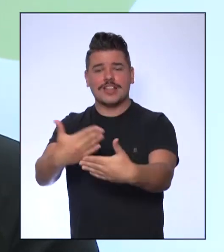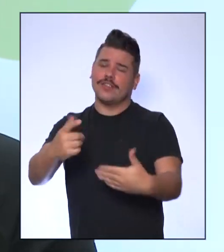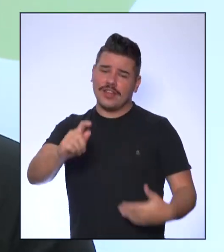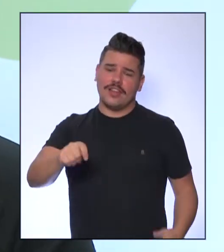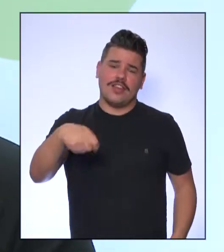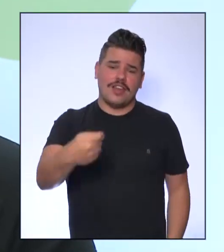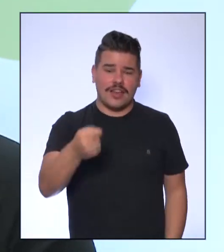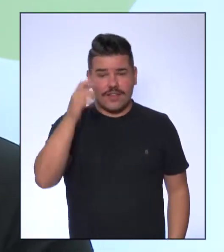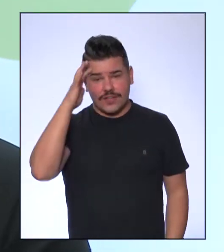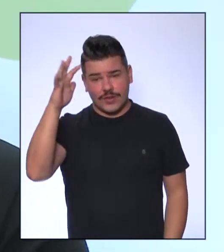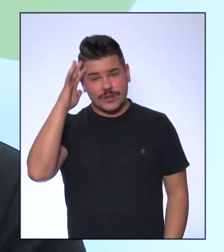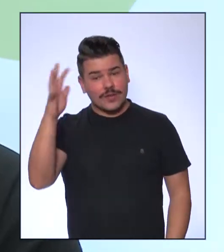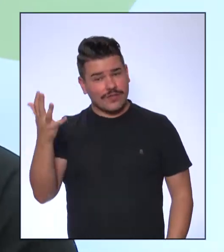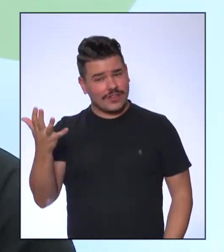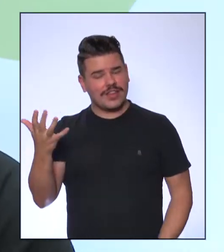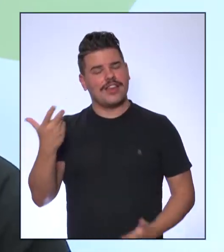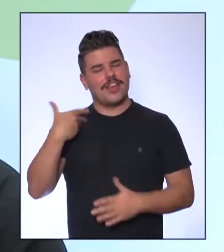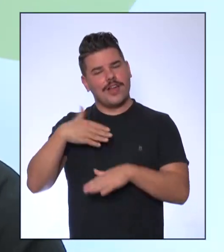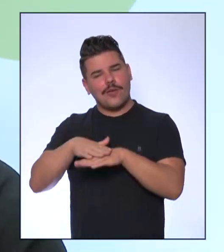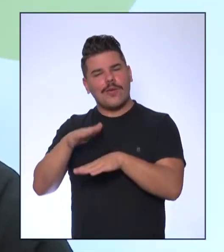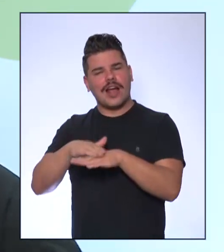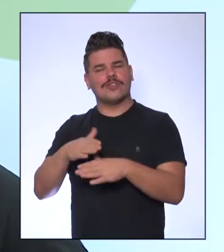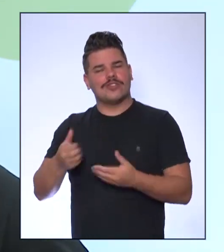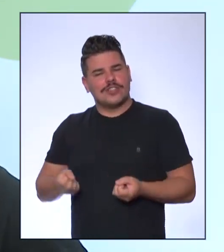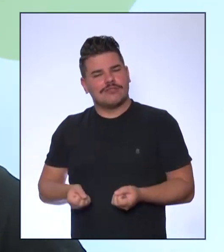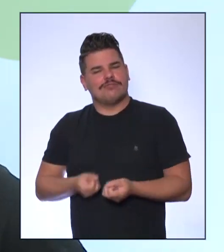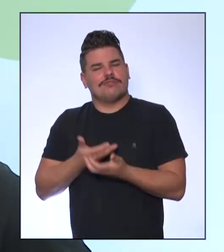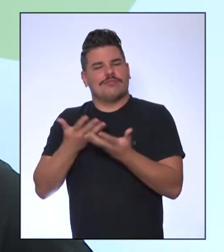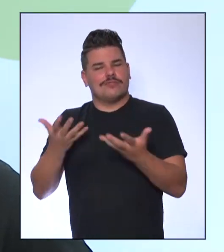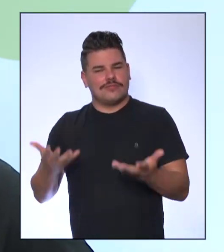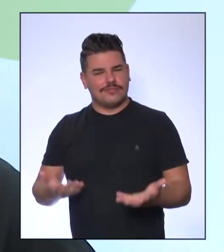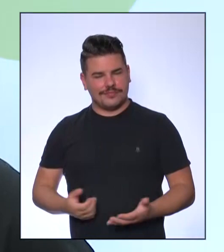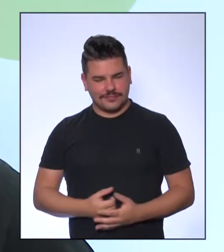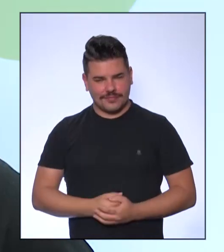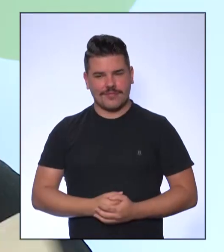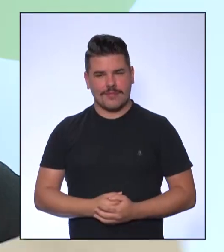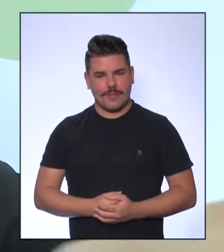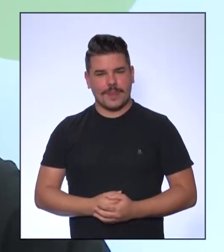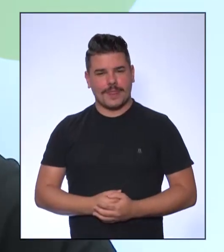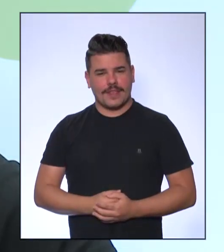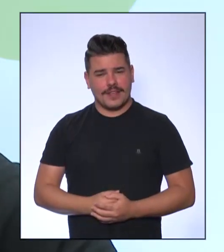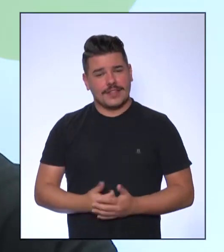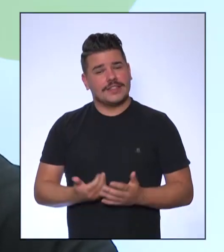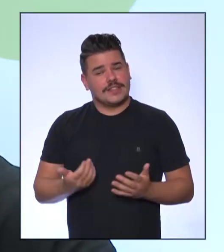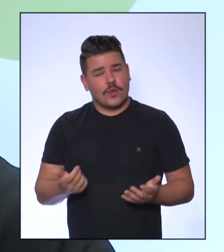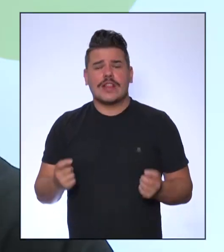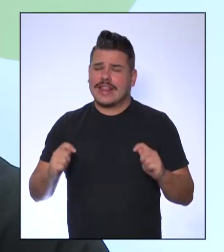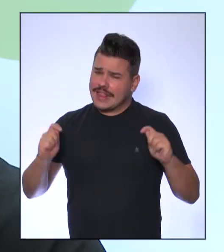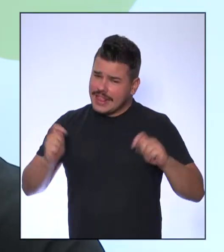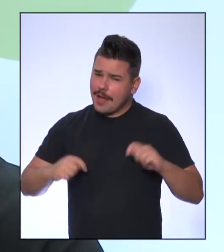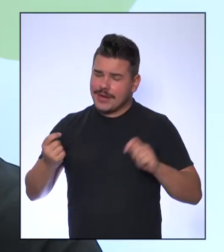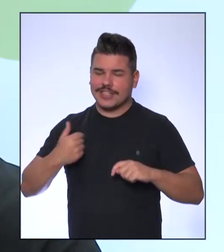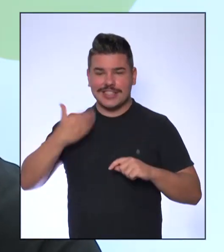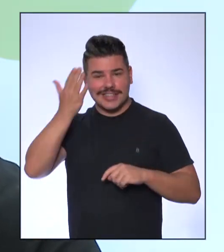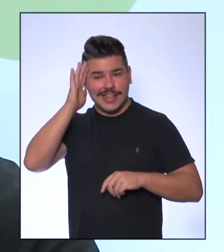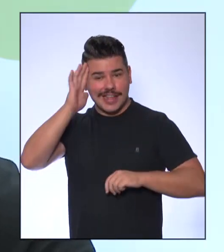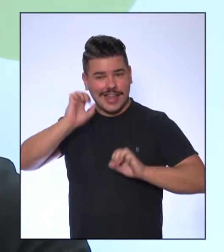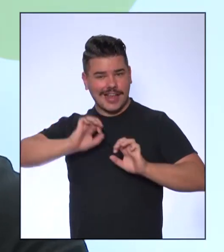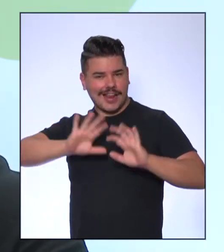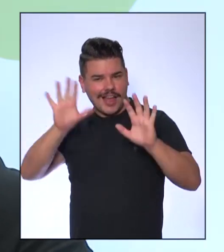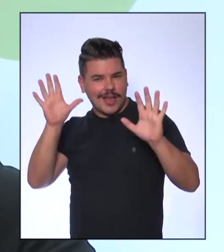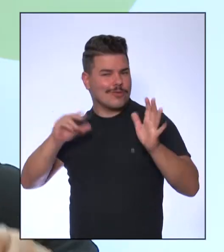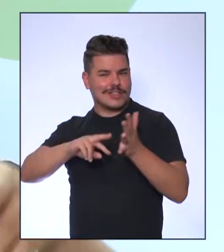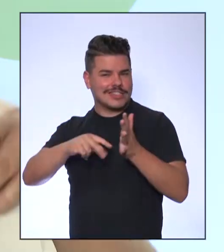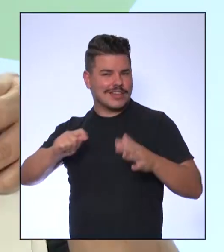no ato de se fazer filosofia, né? Nós só compreendemos o que é filosofia quando